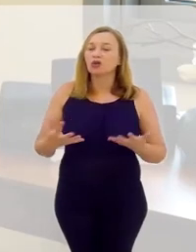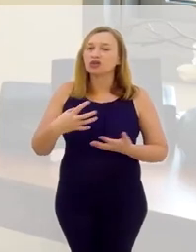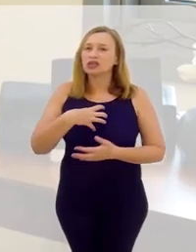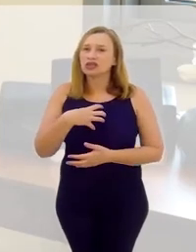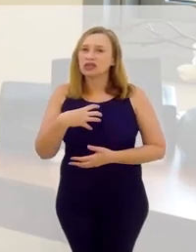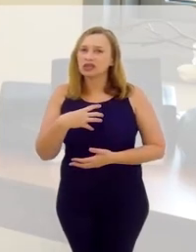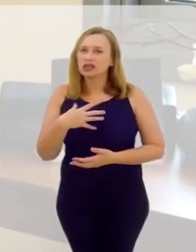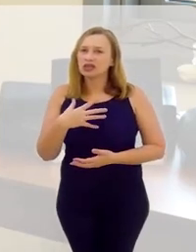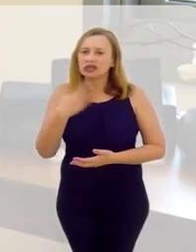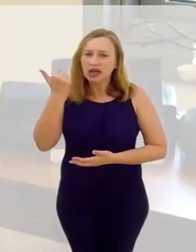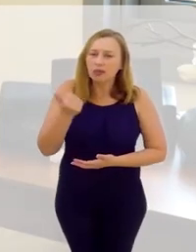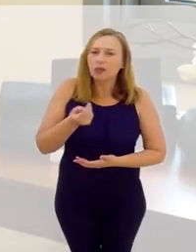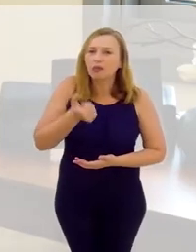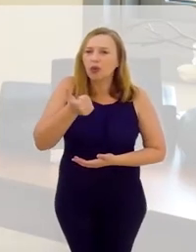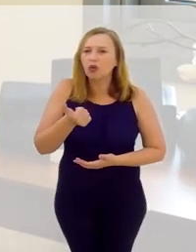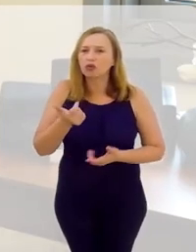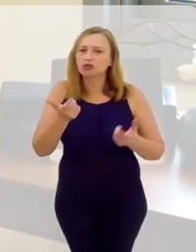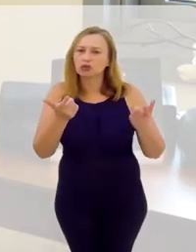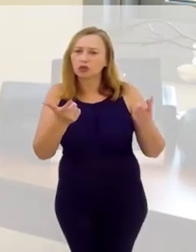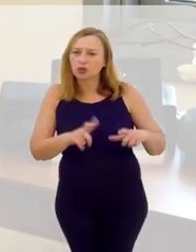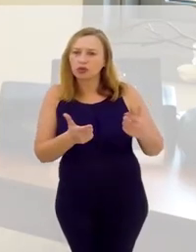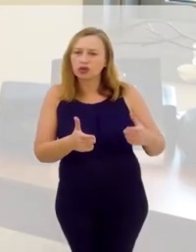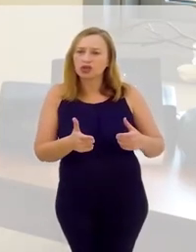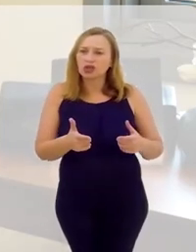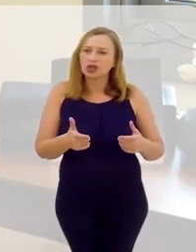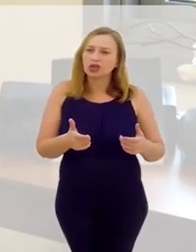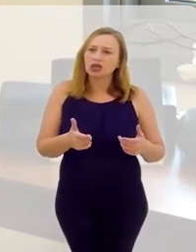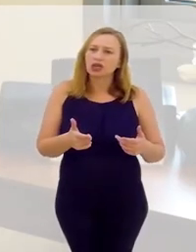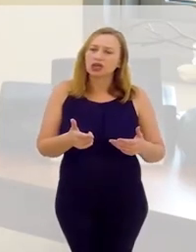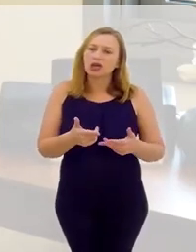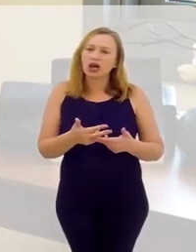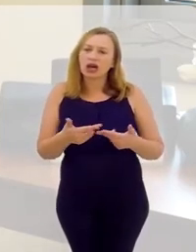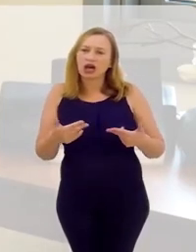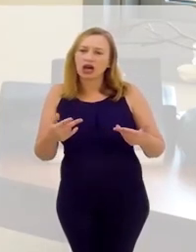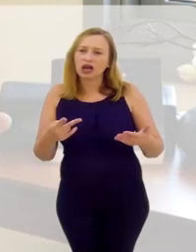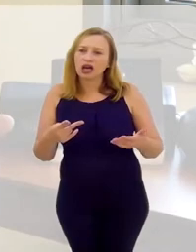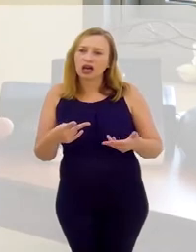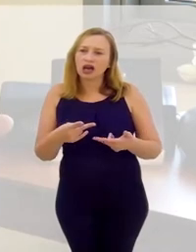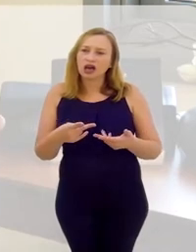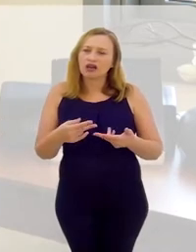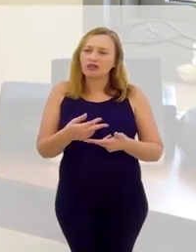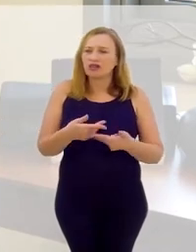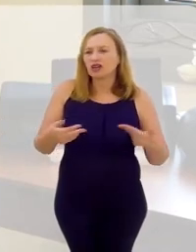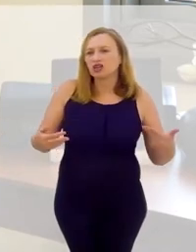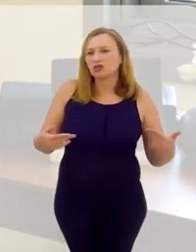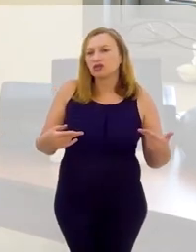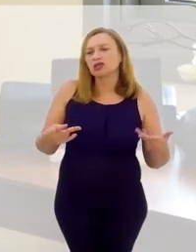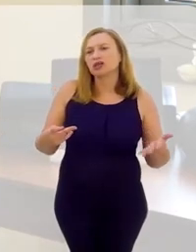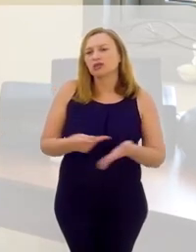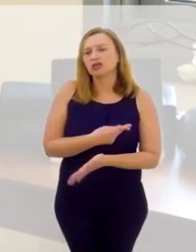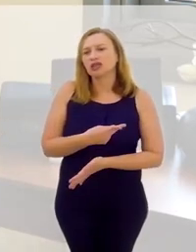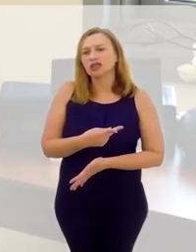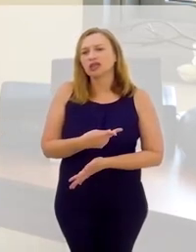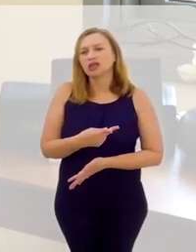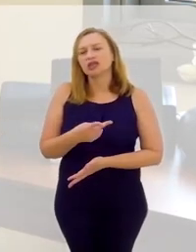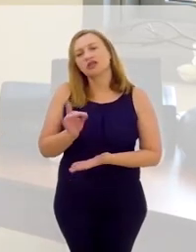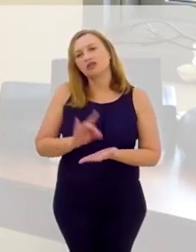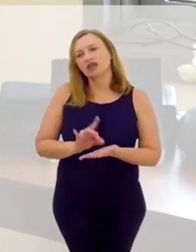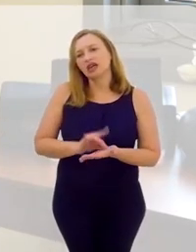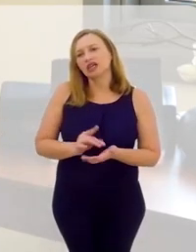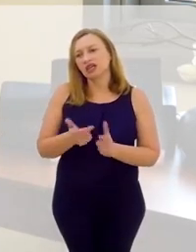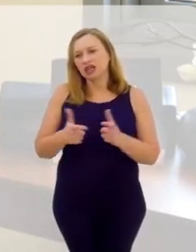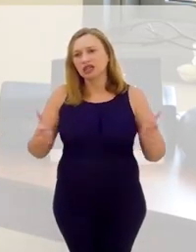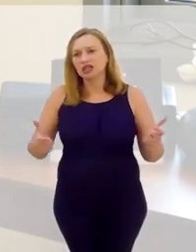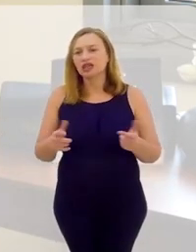sobre a igreja. E quando você sabe muito pouco sobre algo, a chance de aparecer um monte de coisas que não são verdades é imensa. Sim. E as pessoas